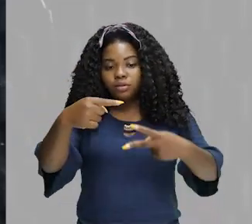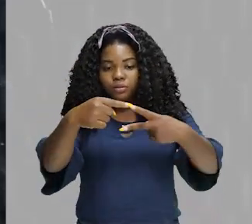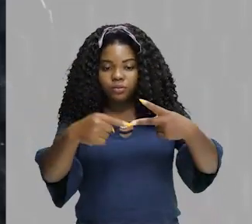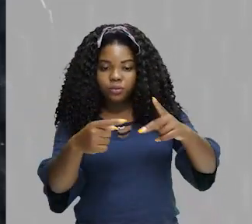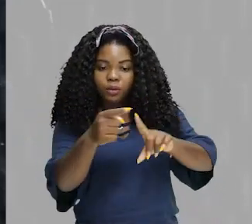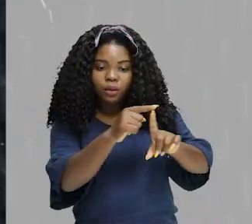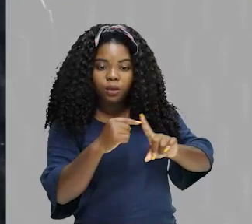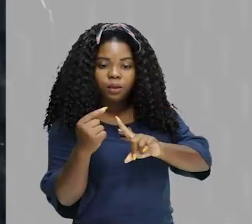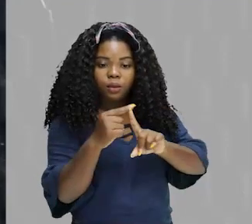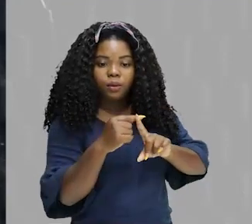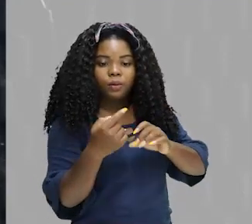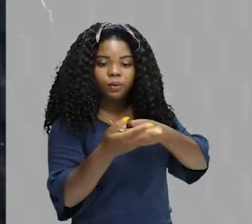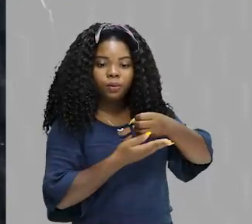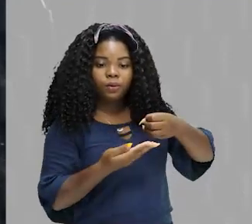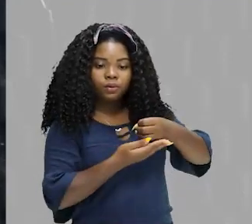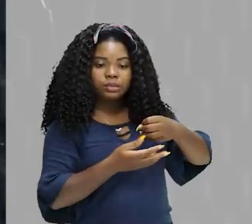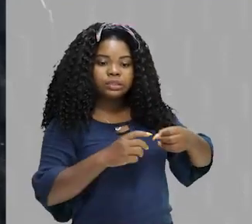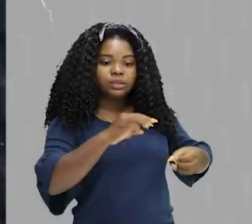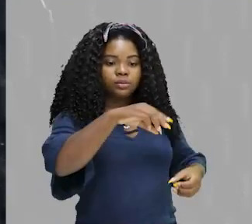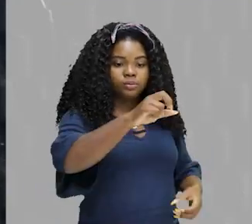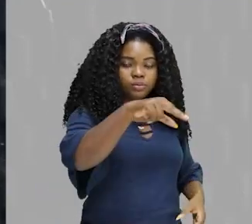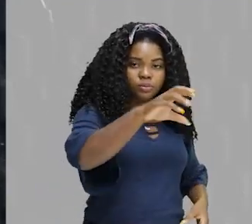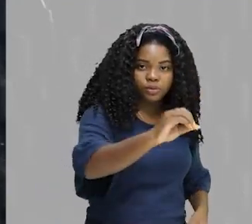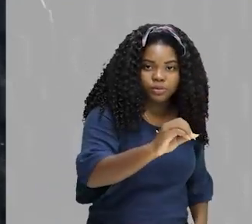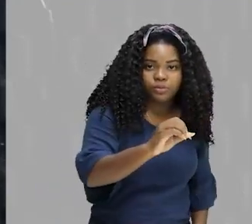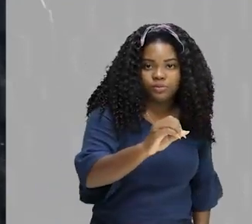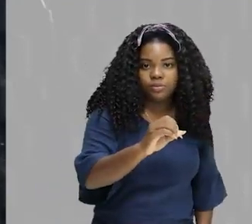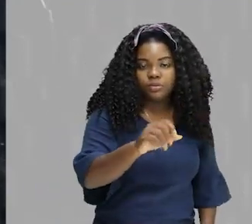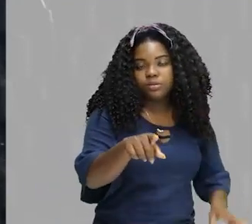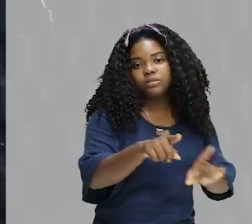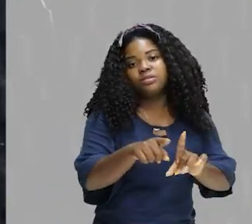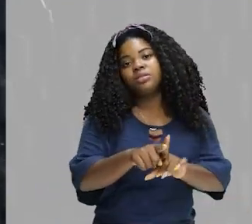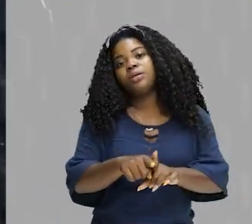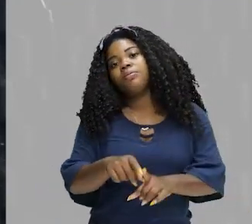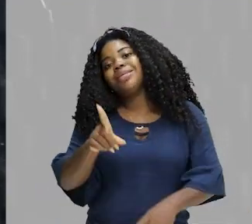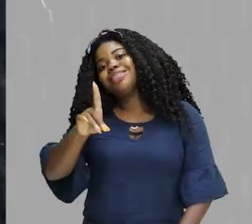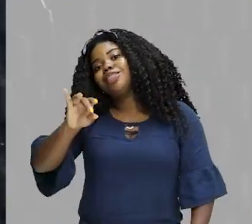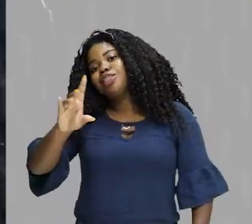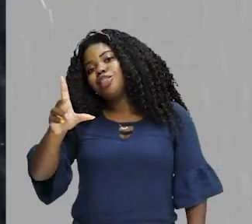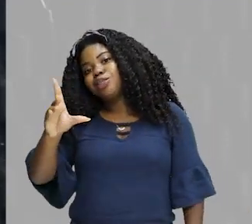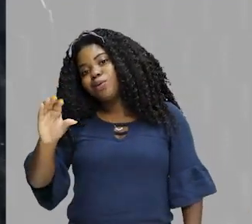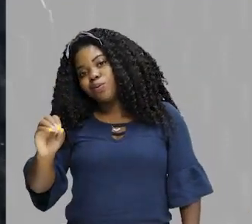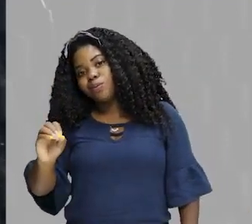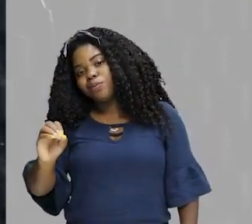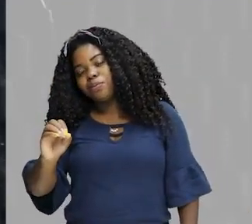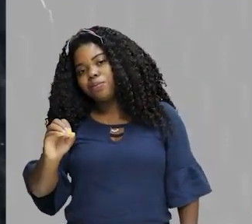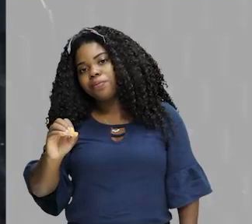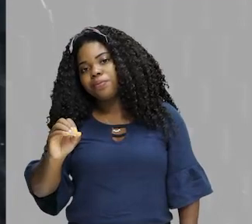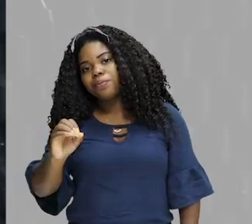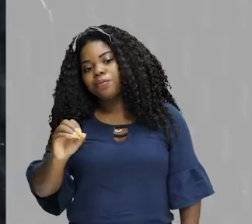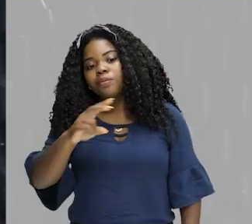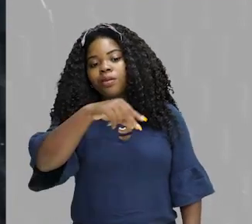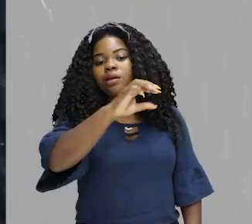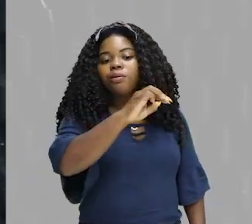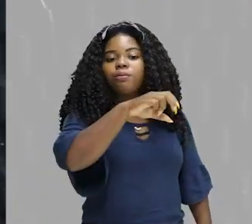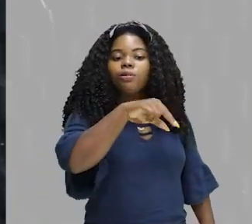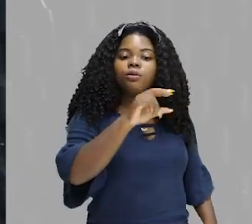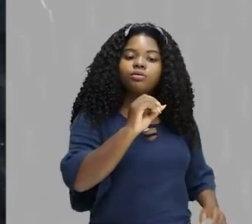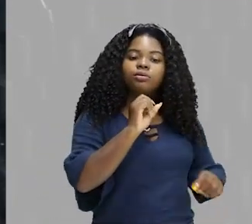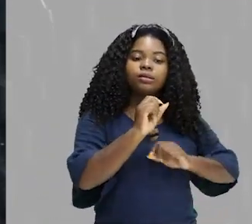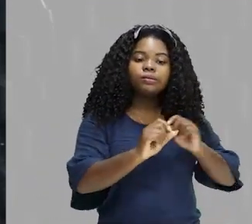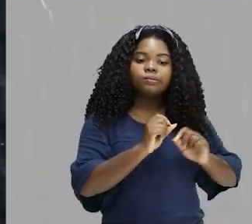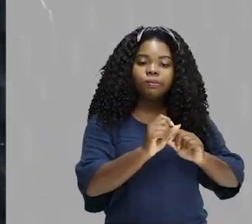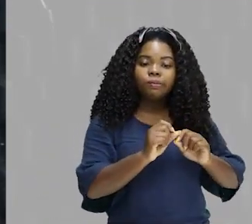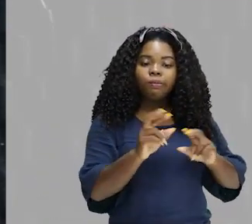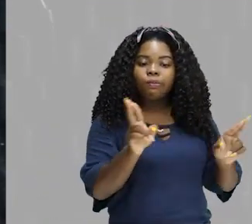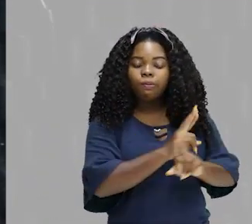tipos básicos. Existem as monocotiledôneas, existem as dicotiledôneas. Monocotiledônea,